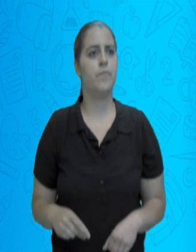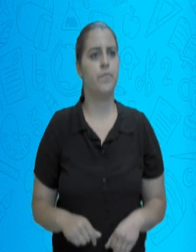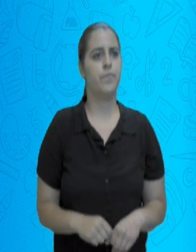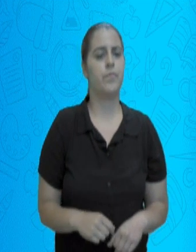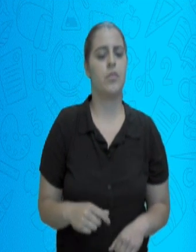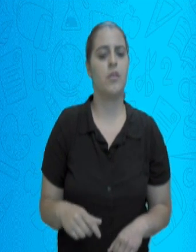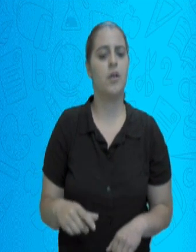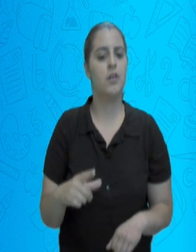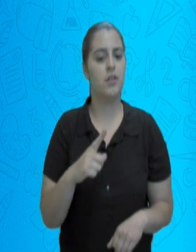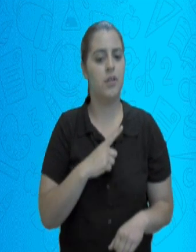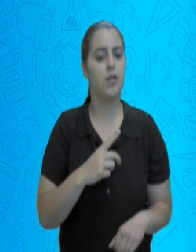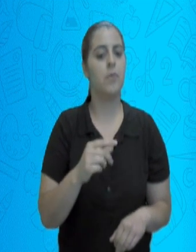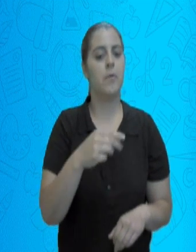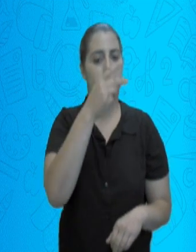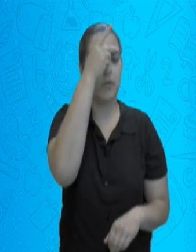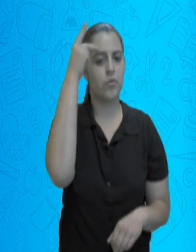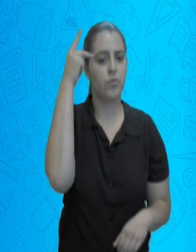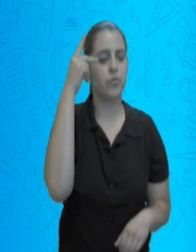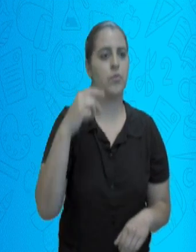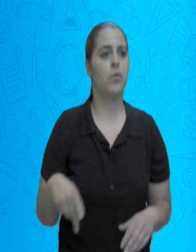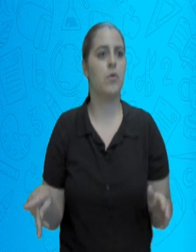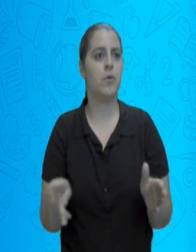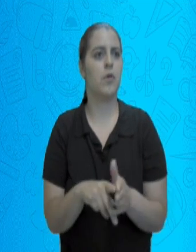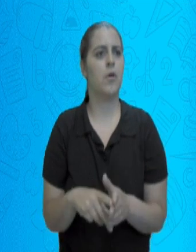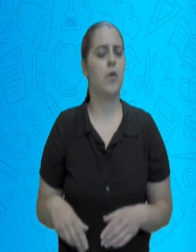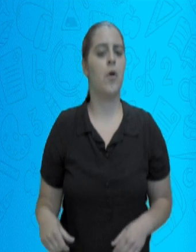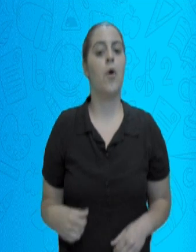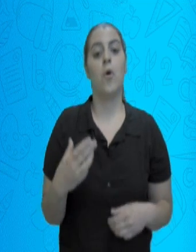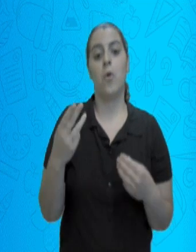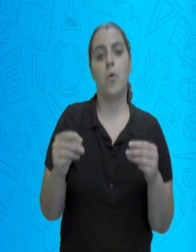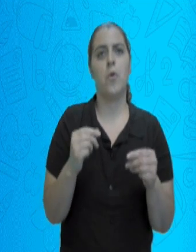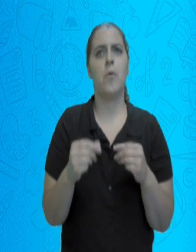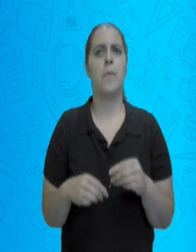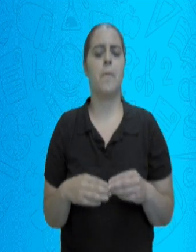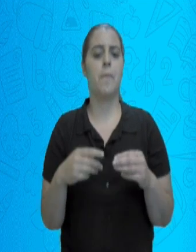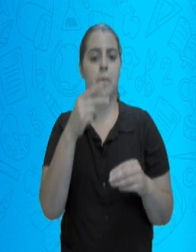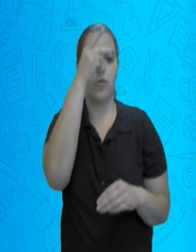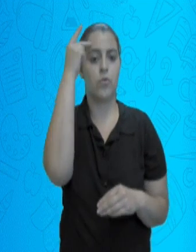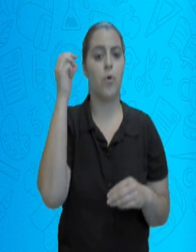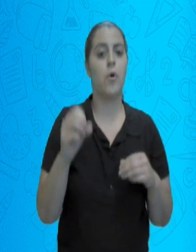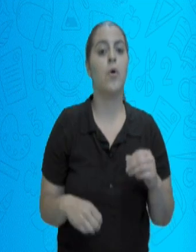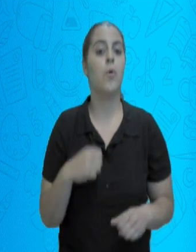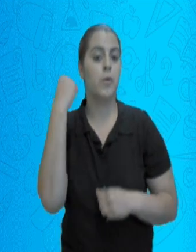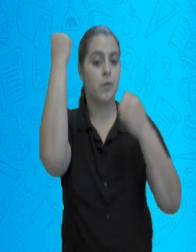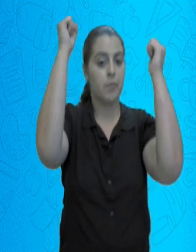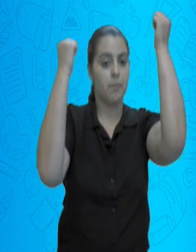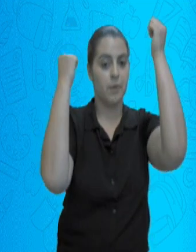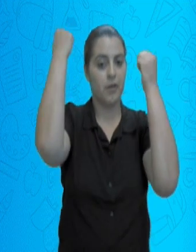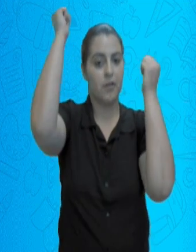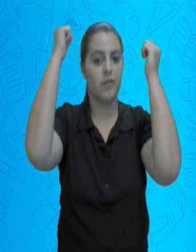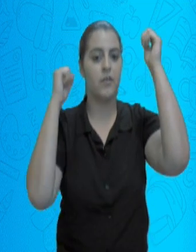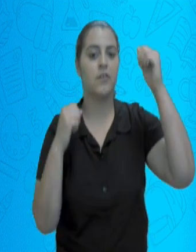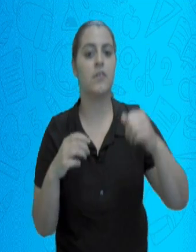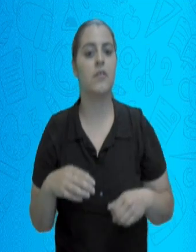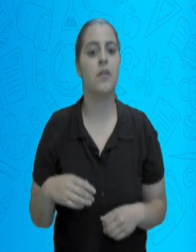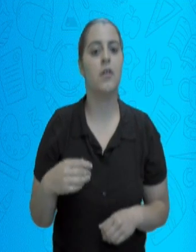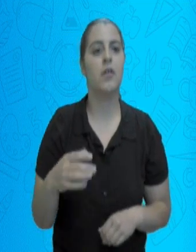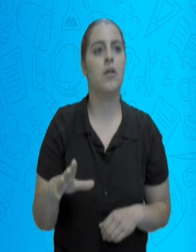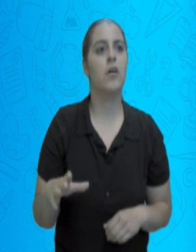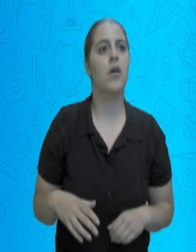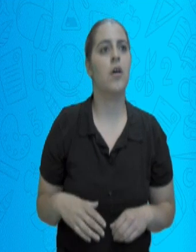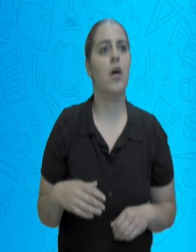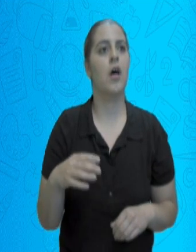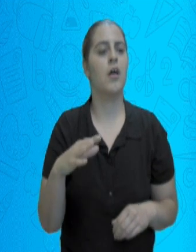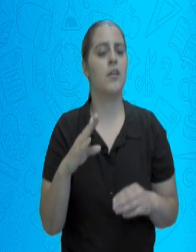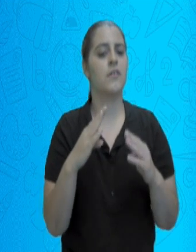aqui pertence a alguém, como pessoas ou empresas. São exemplos de espaços privados.